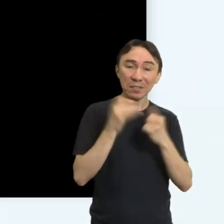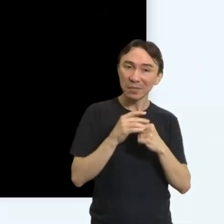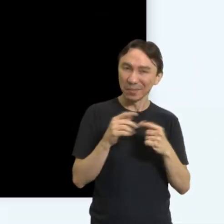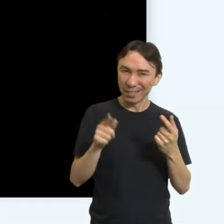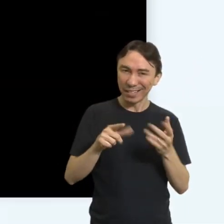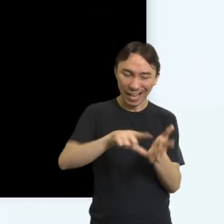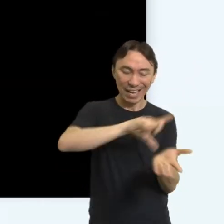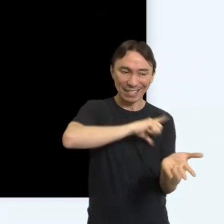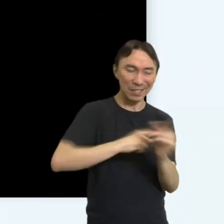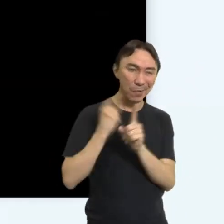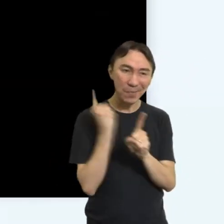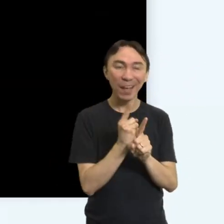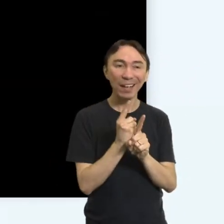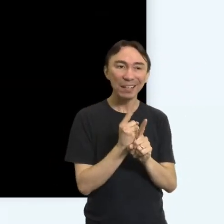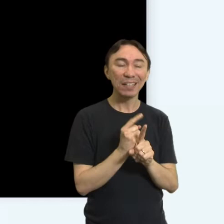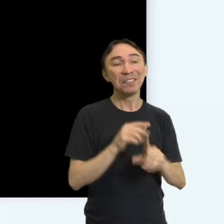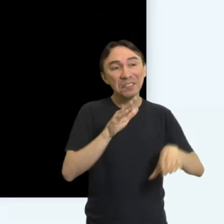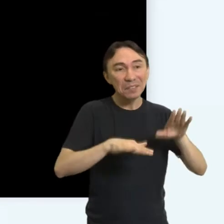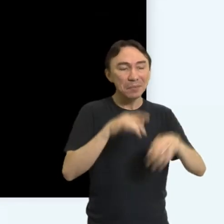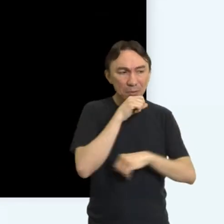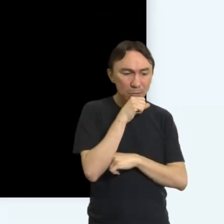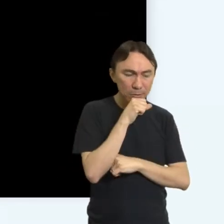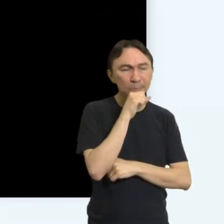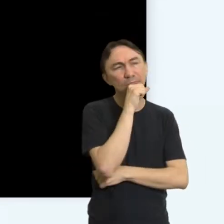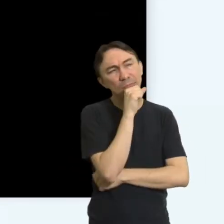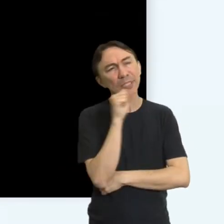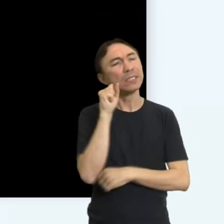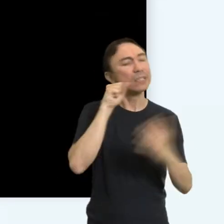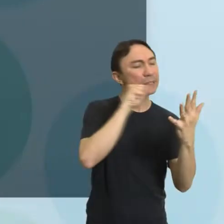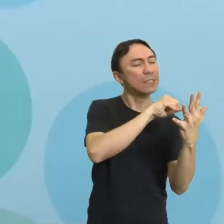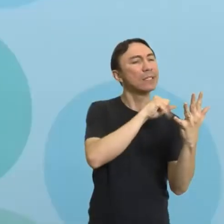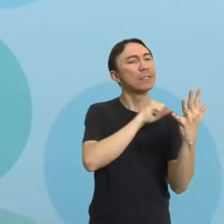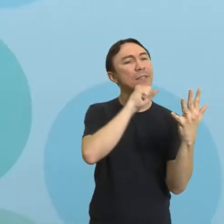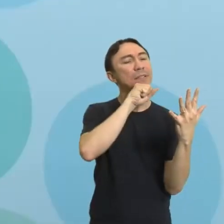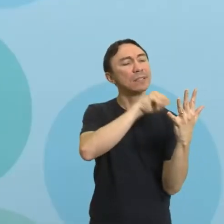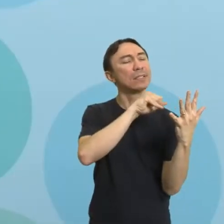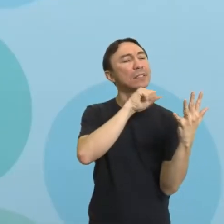a gente precisa fazer suposições, tá?